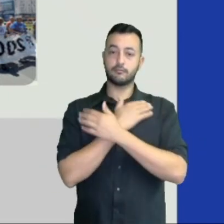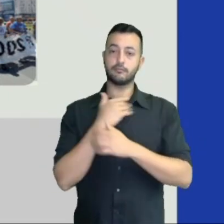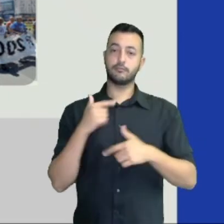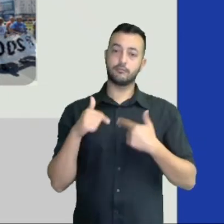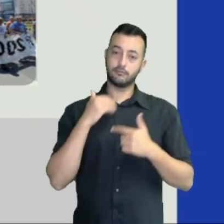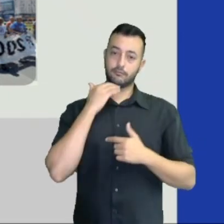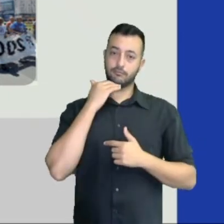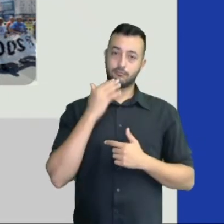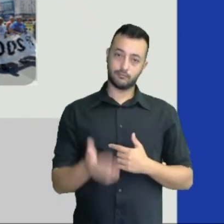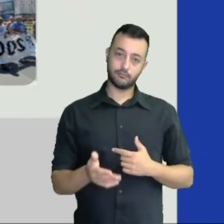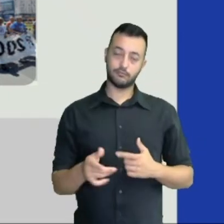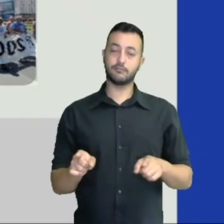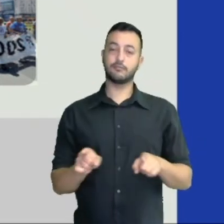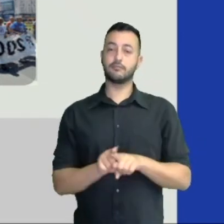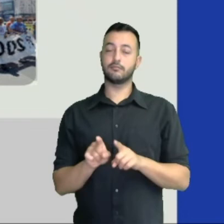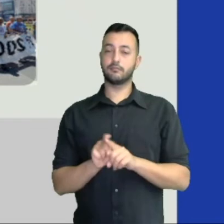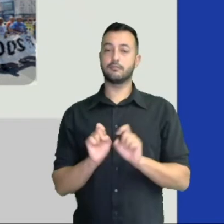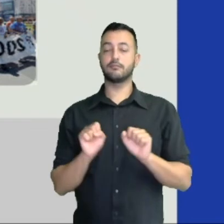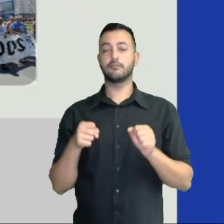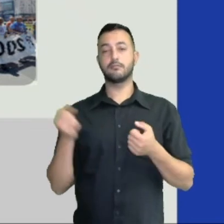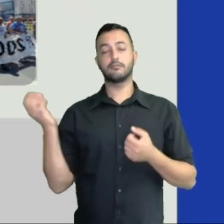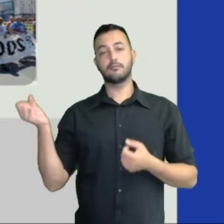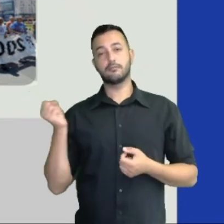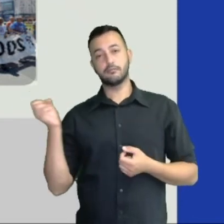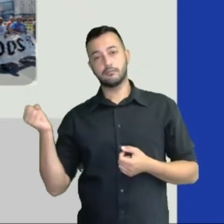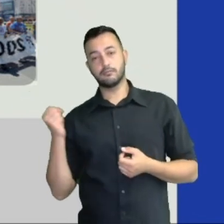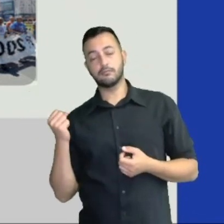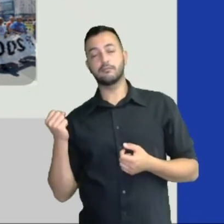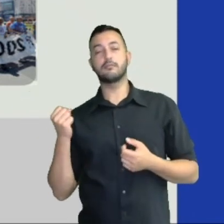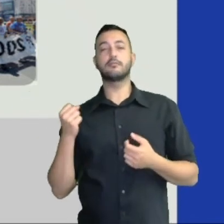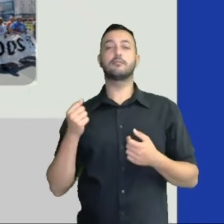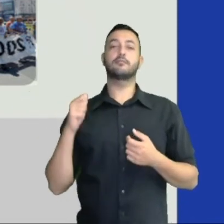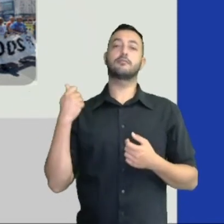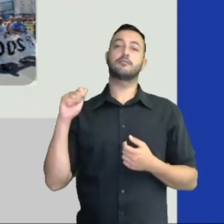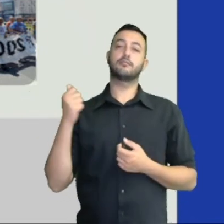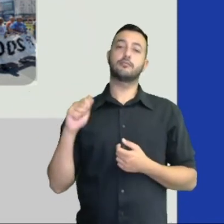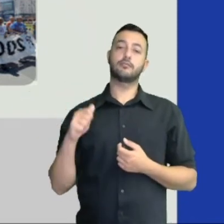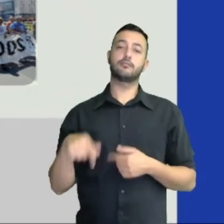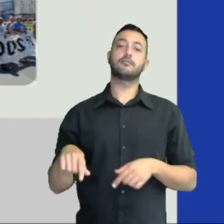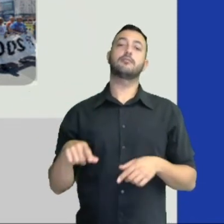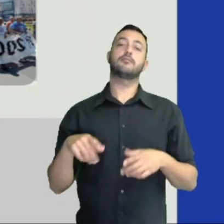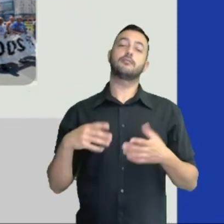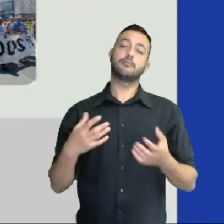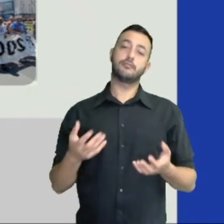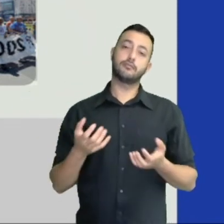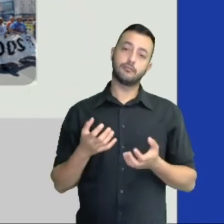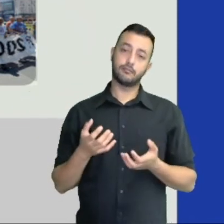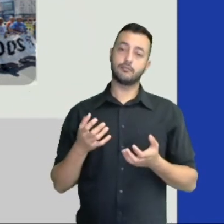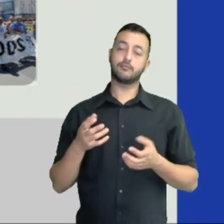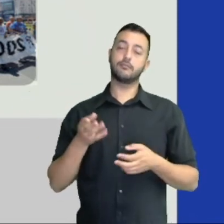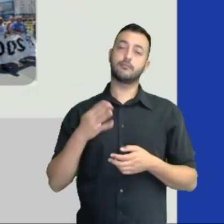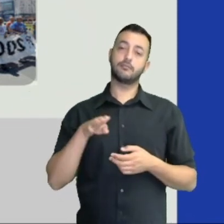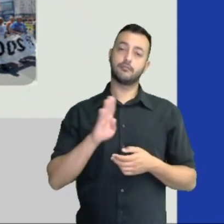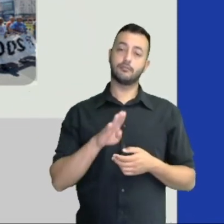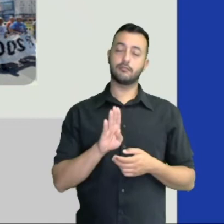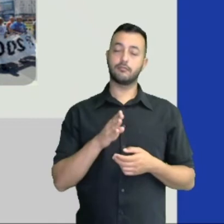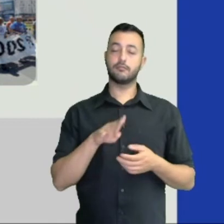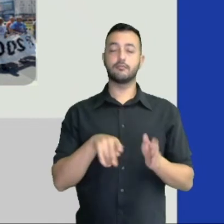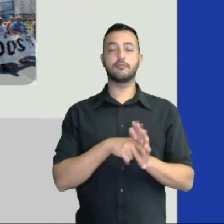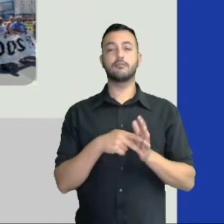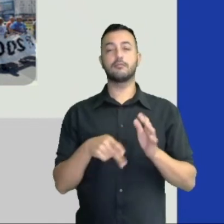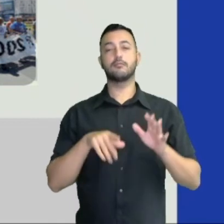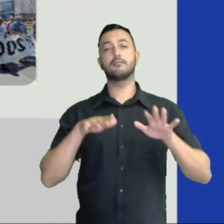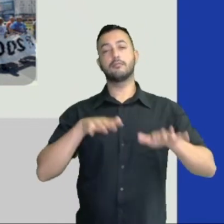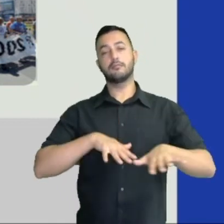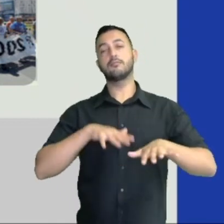Desempregados, Eva Perón e o Movimento de Independência dos Aposentados e Desempregados na Argentina e a Central Operária Boliviana, que